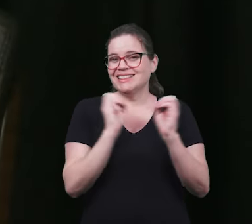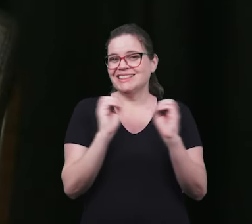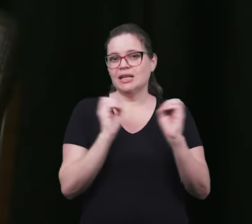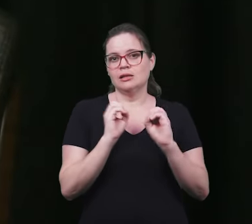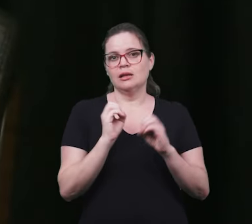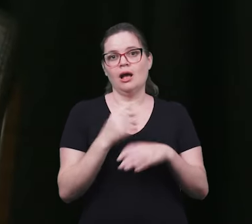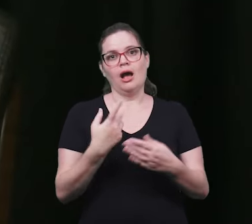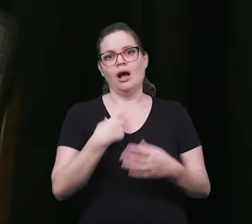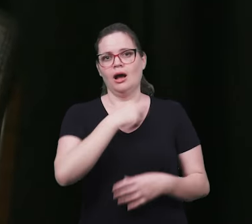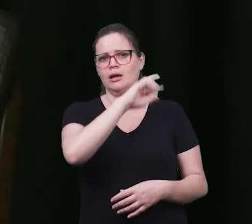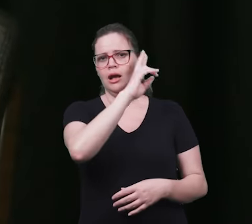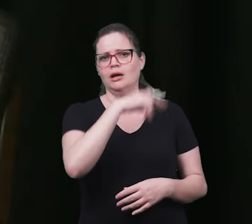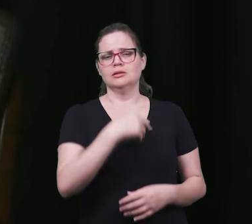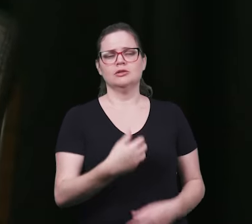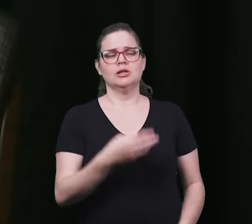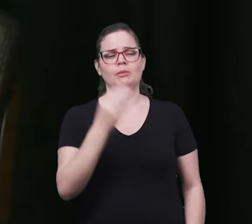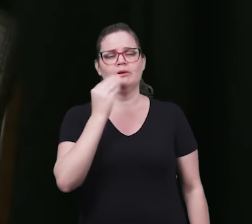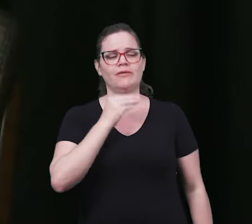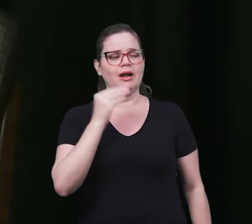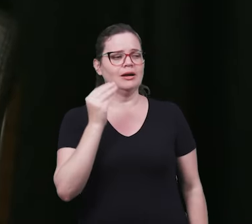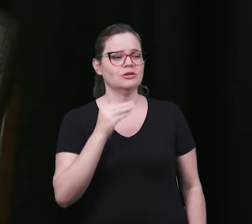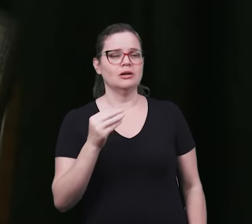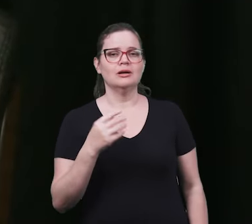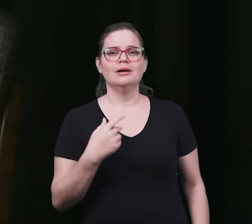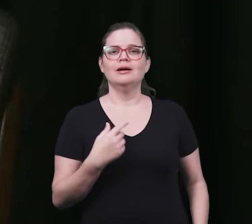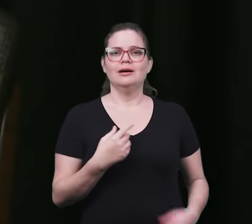a carne já vai ficar um pouquinho mais,